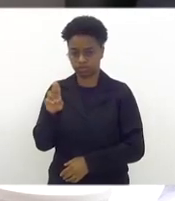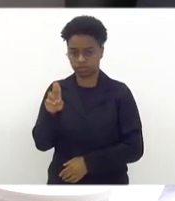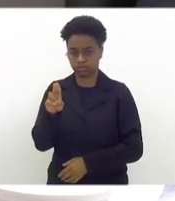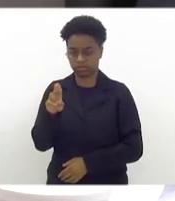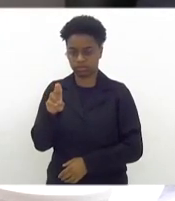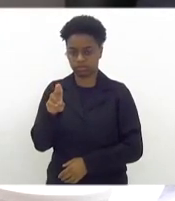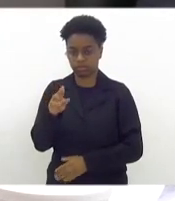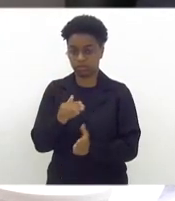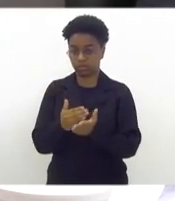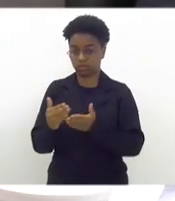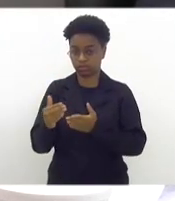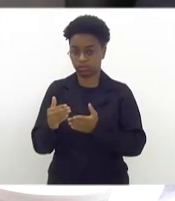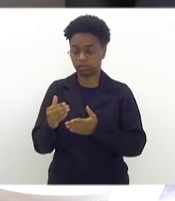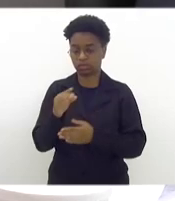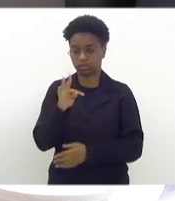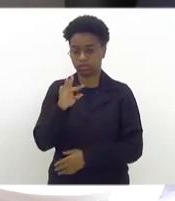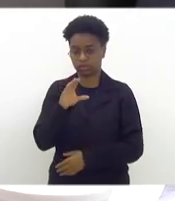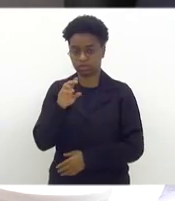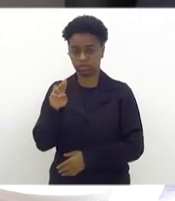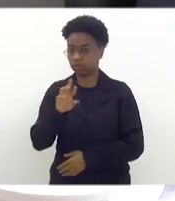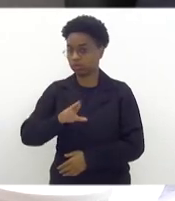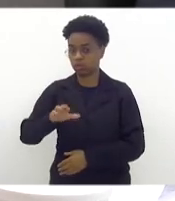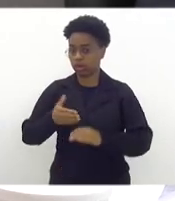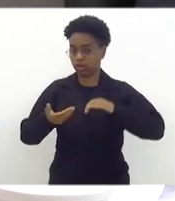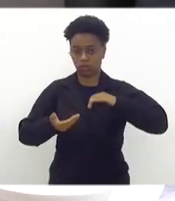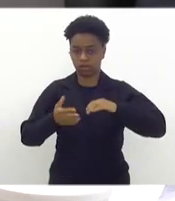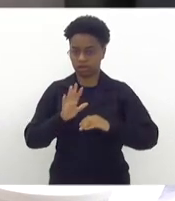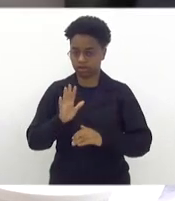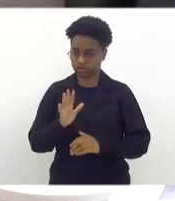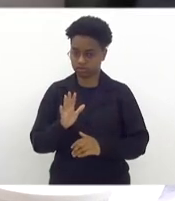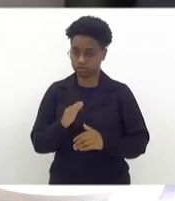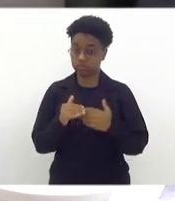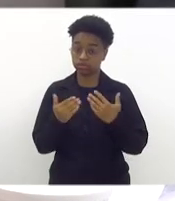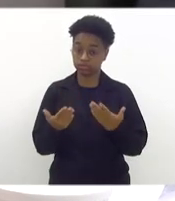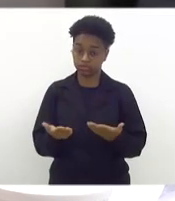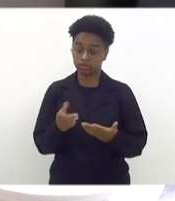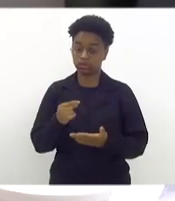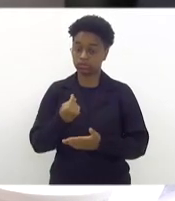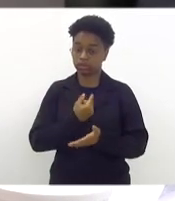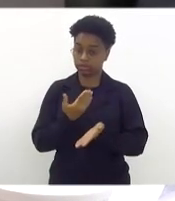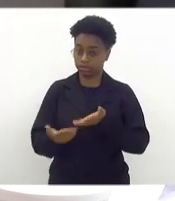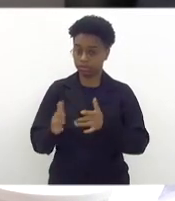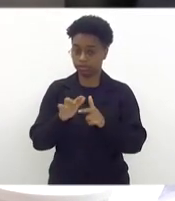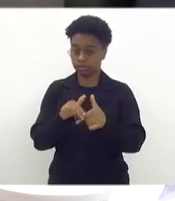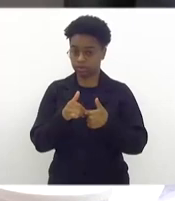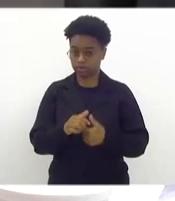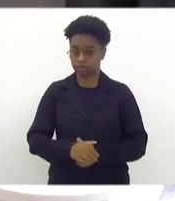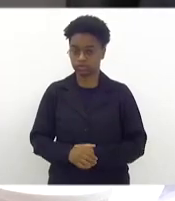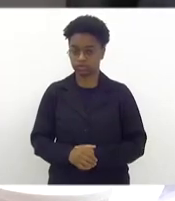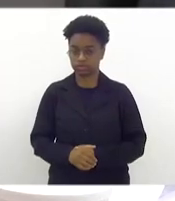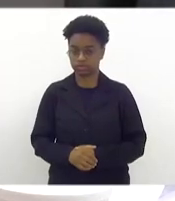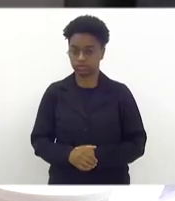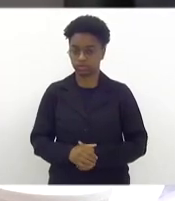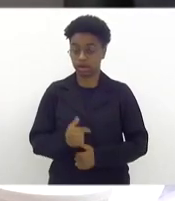teve origem no TCU e não no Congresso Nacional. Então, nós perdemos por causa disso. Eu,